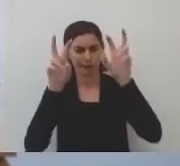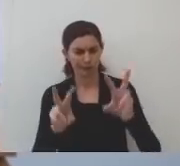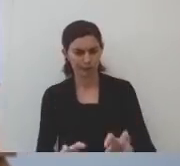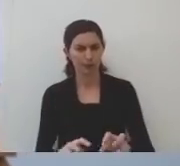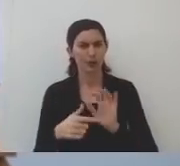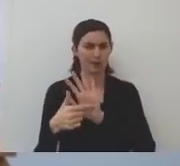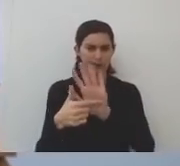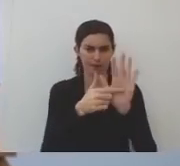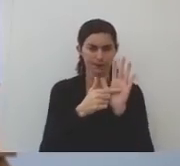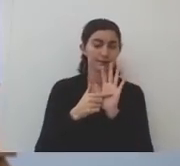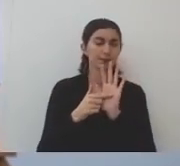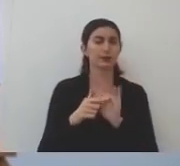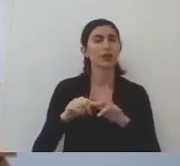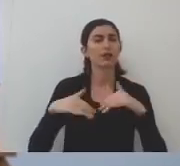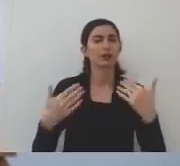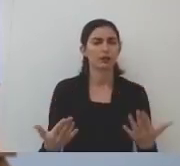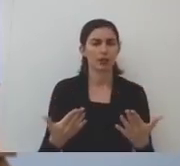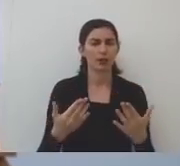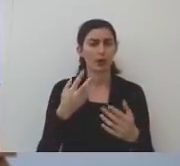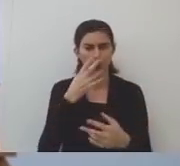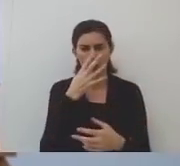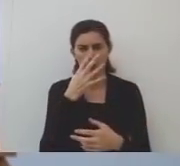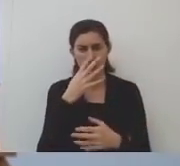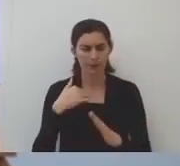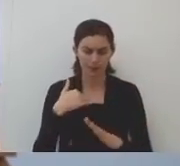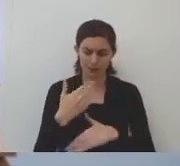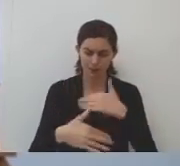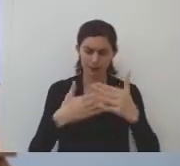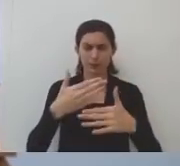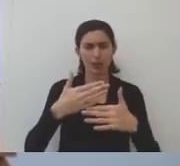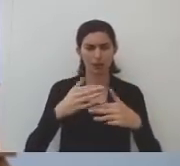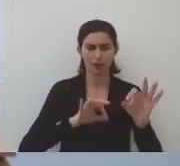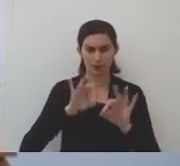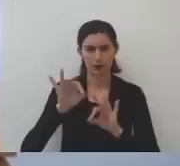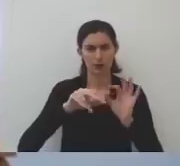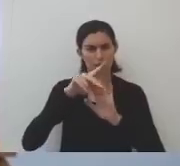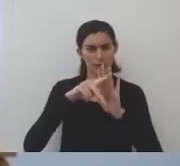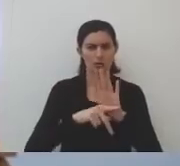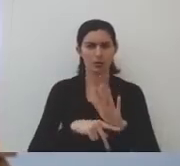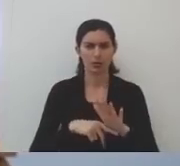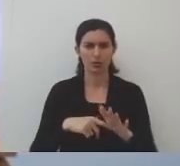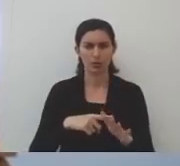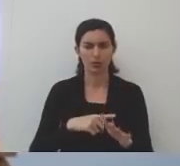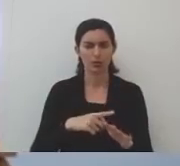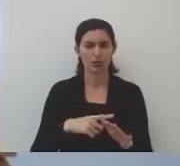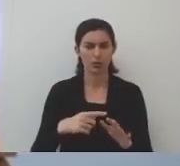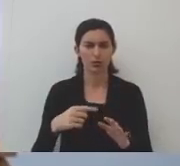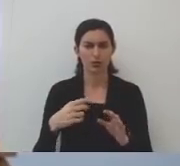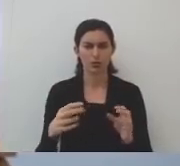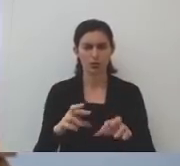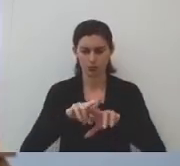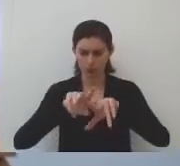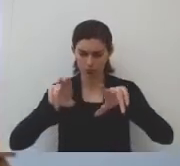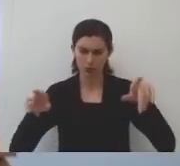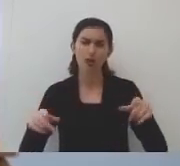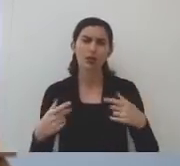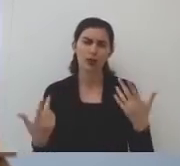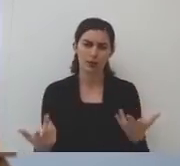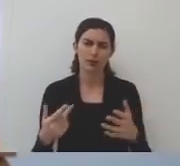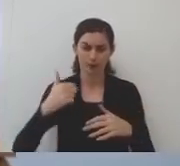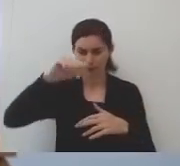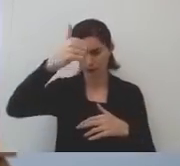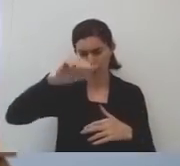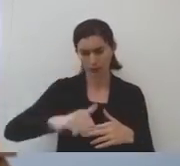assuntos apresentados. Então, observe que nesse processo de elaboração, né, desses instrumentos